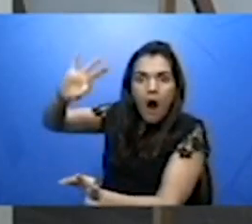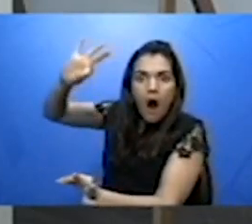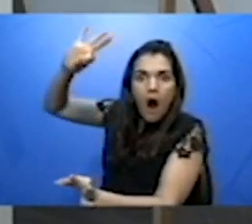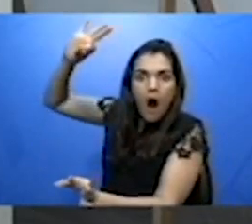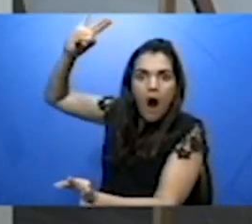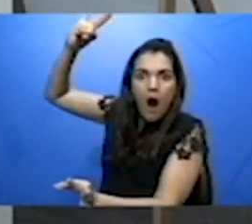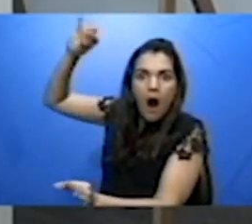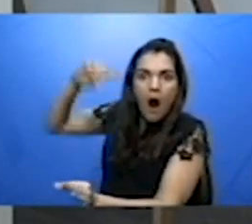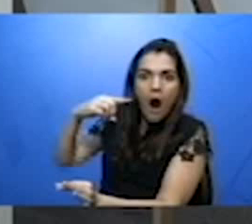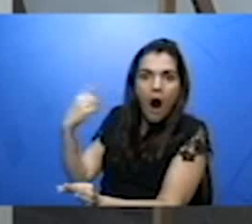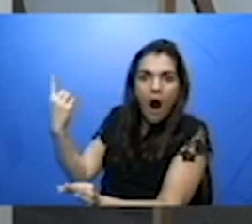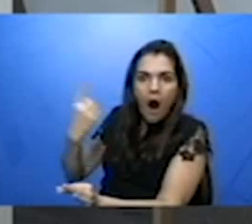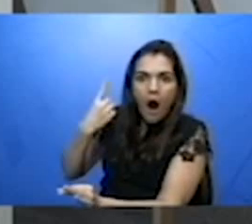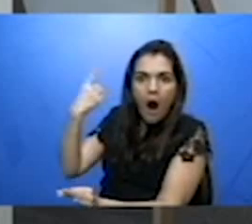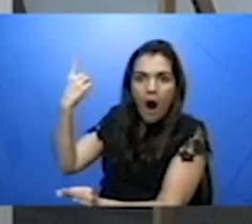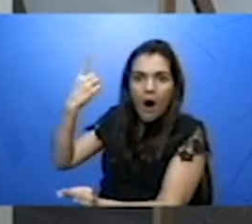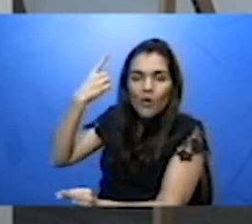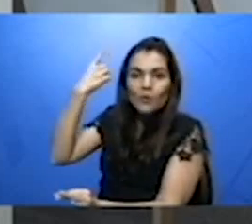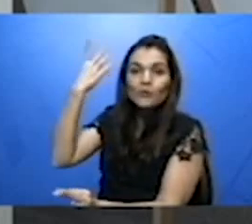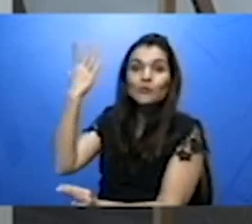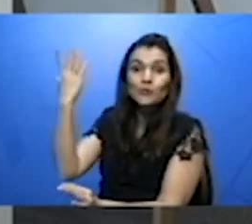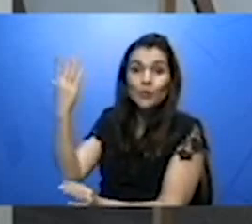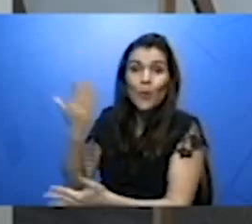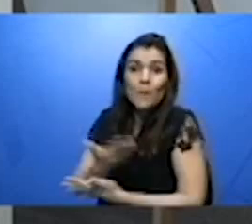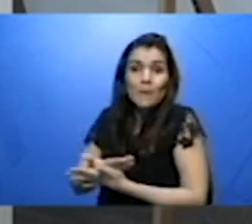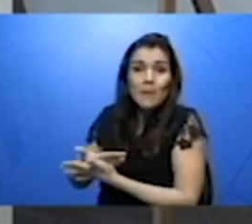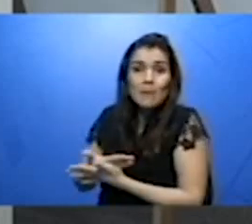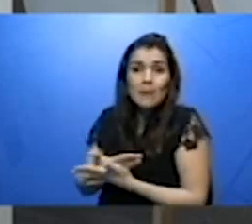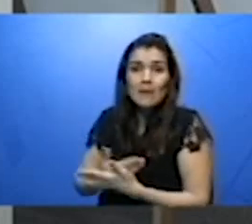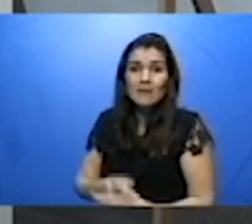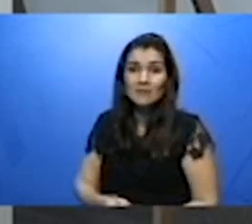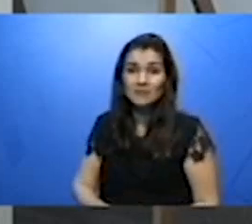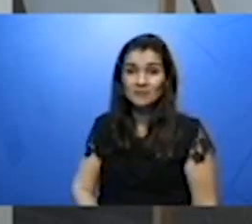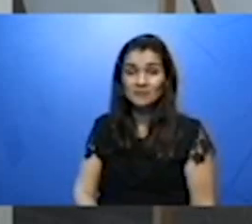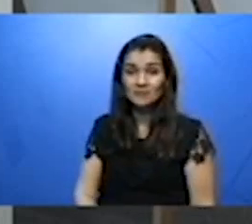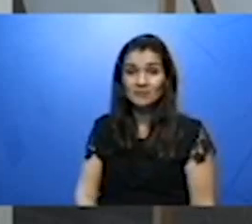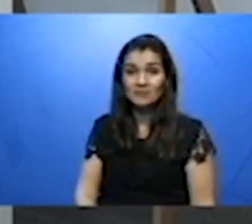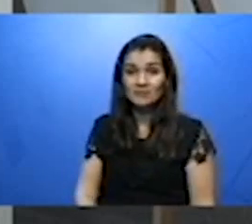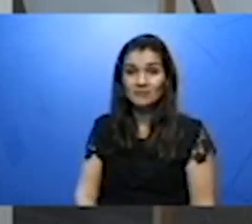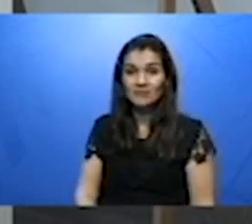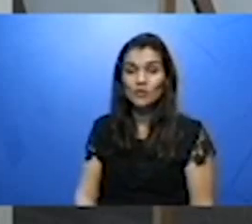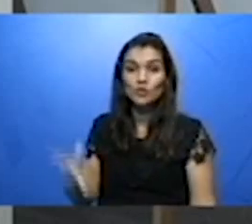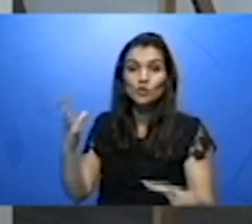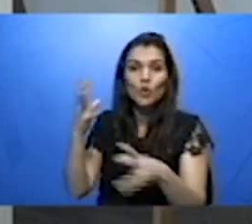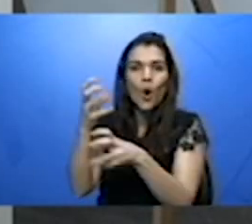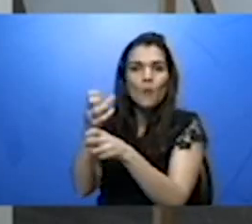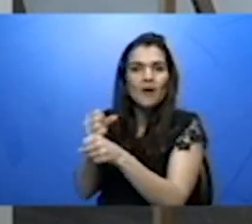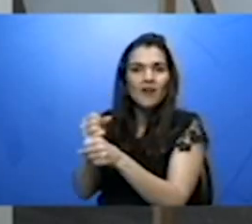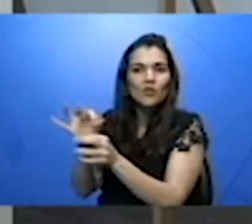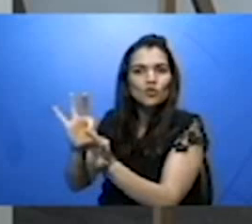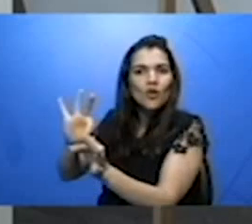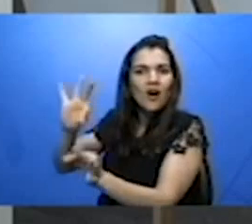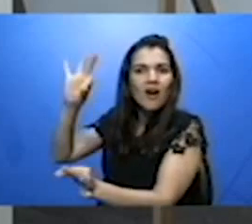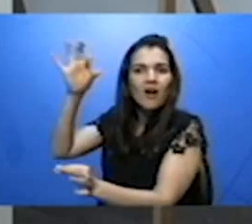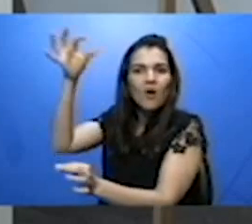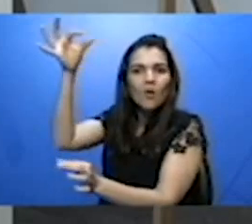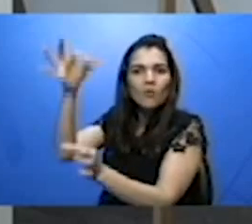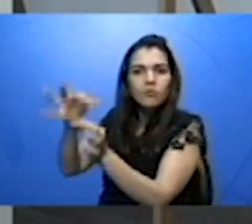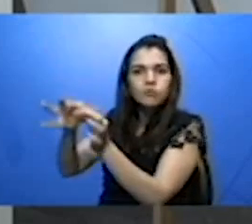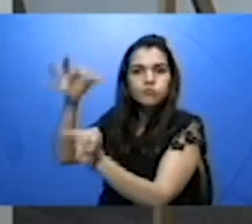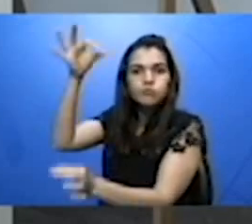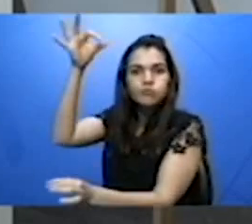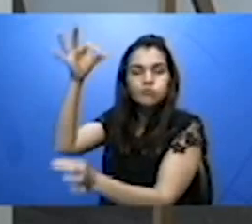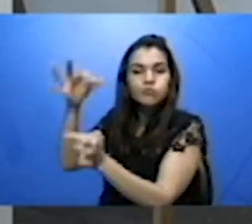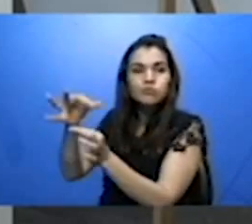e aqui tem 1,70 ou 170cm vendo colocar no